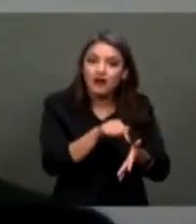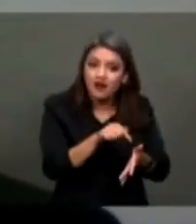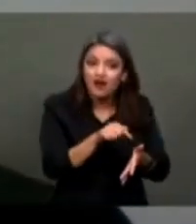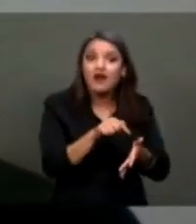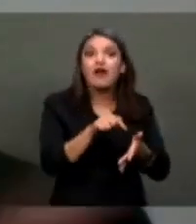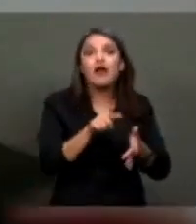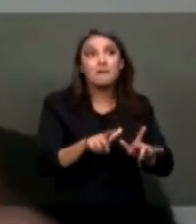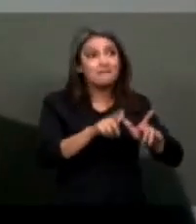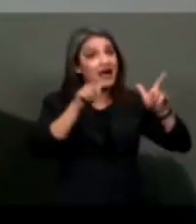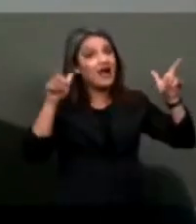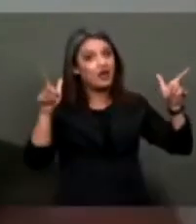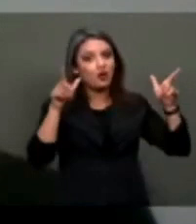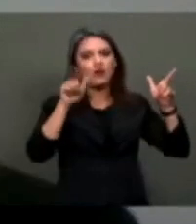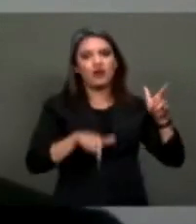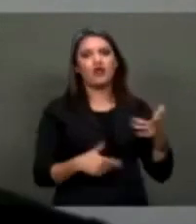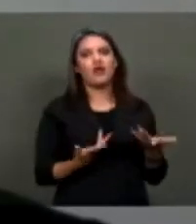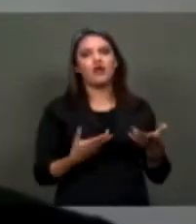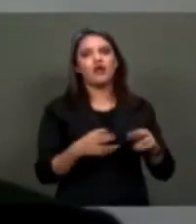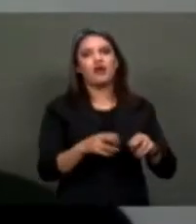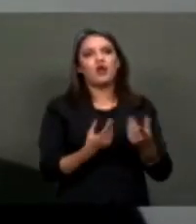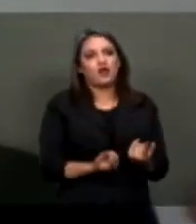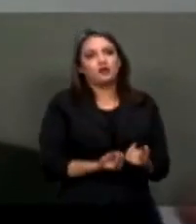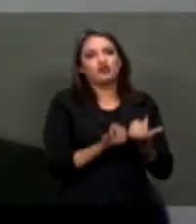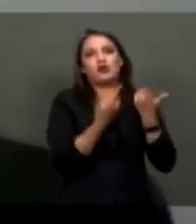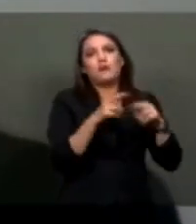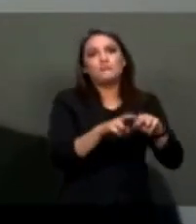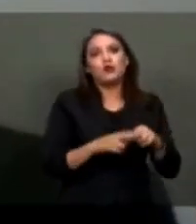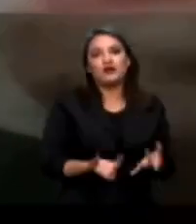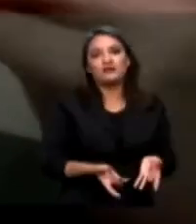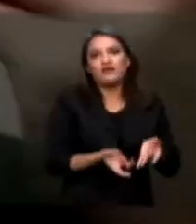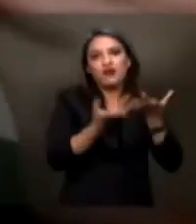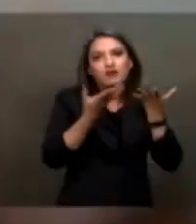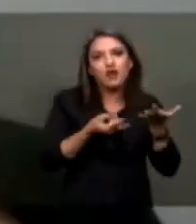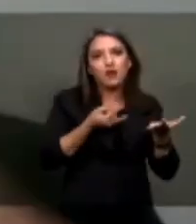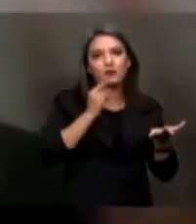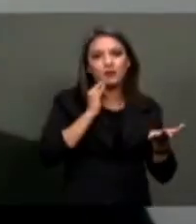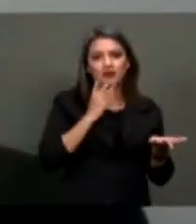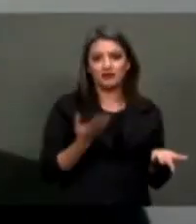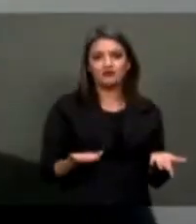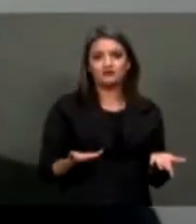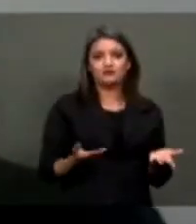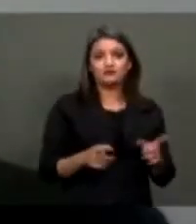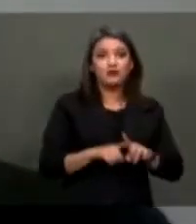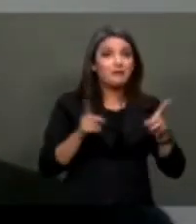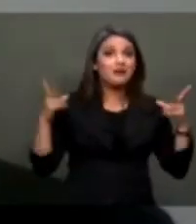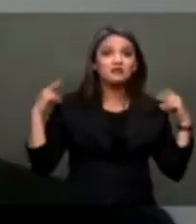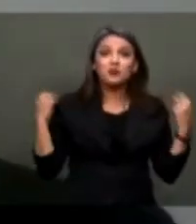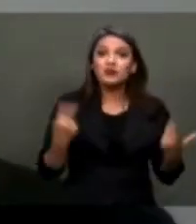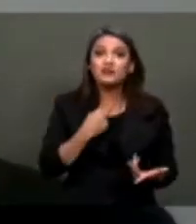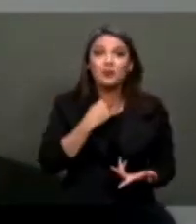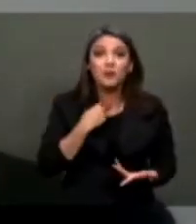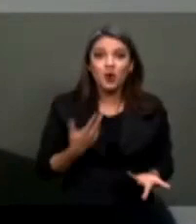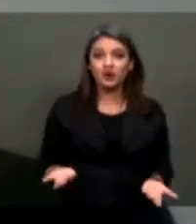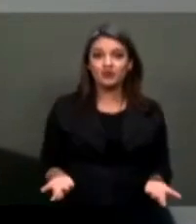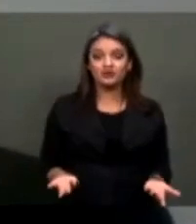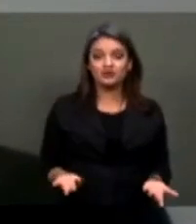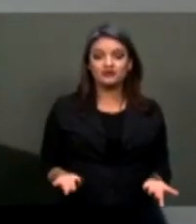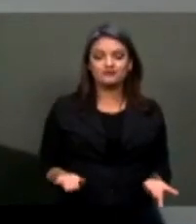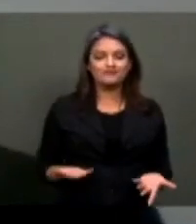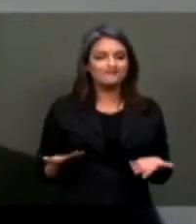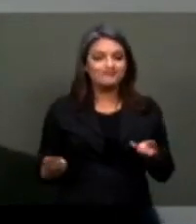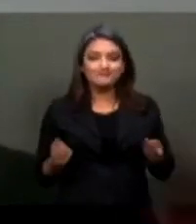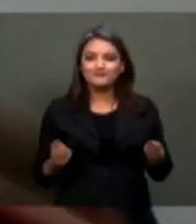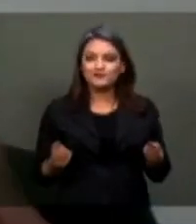motoristas e significativo fosse proveniente de bebida alcoólica cujo ingestão é proibido pelos motoristas o